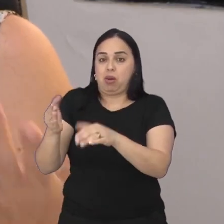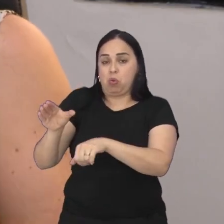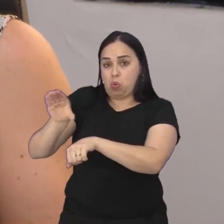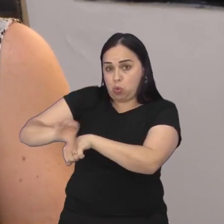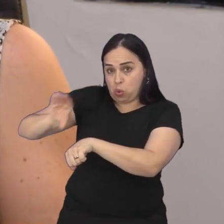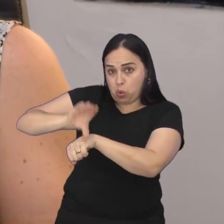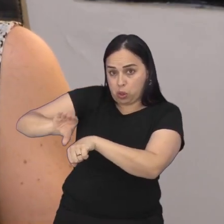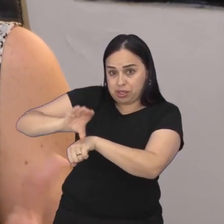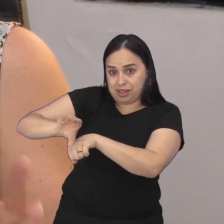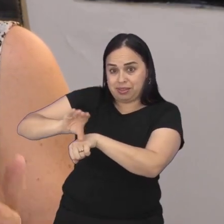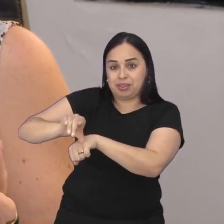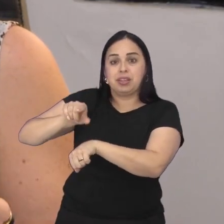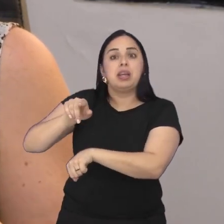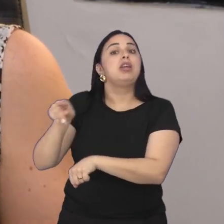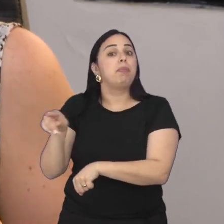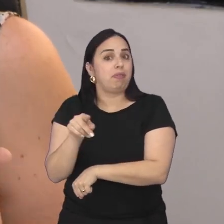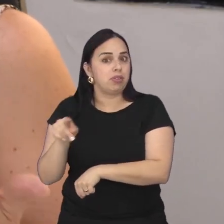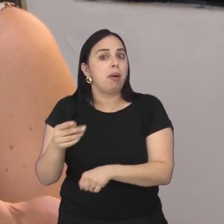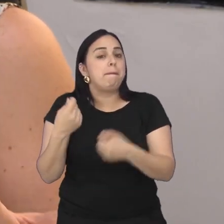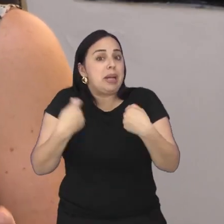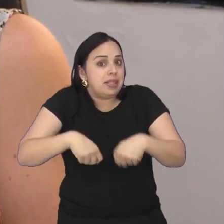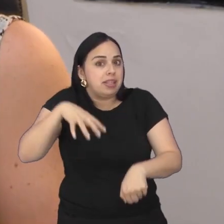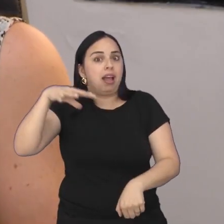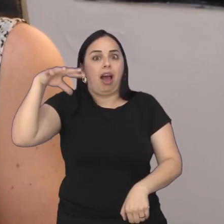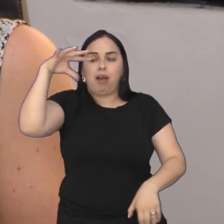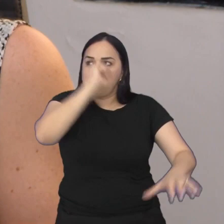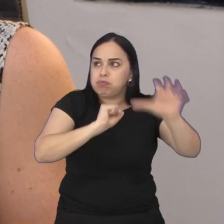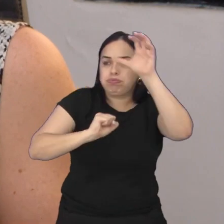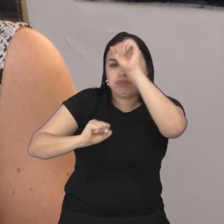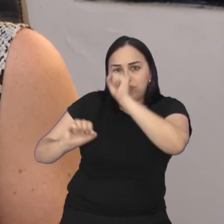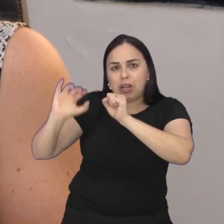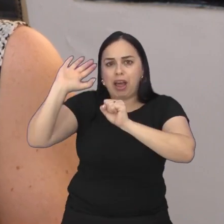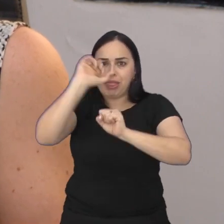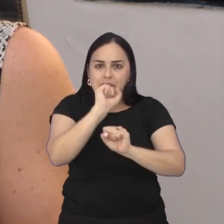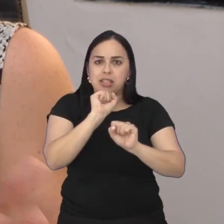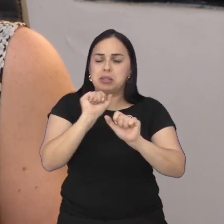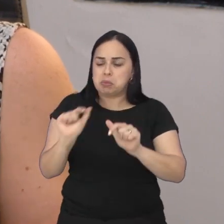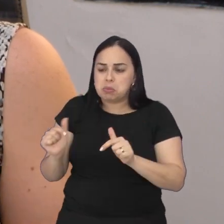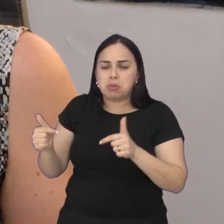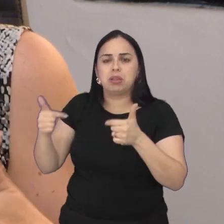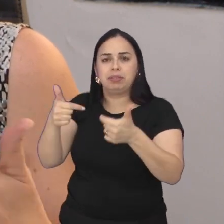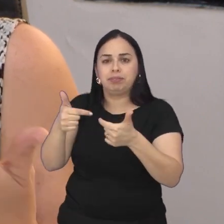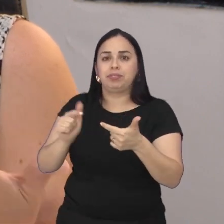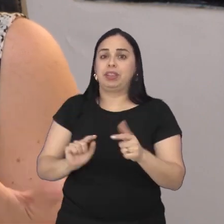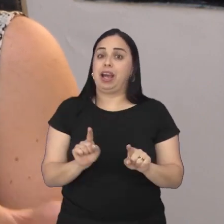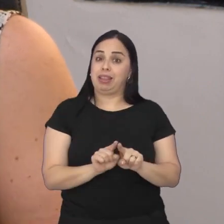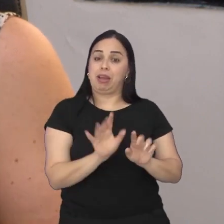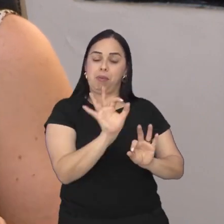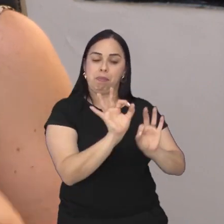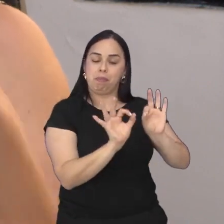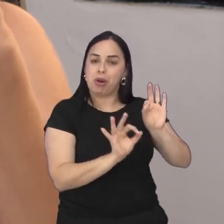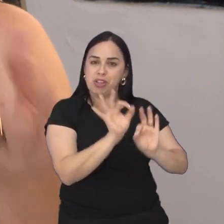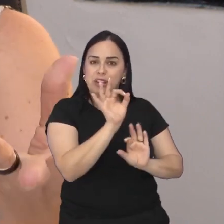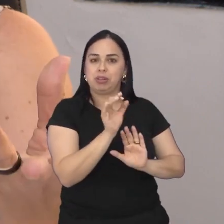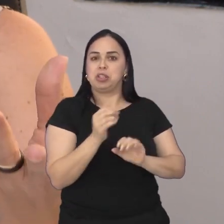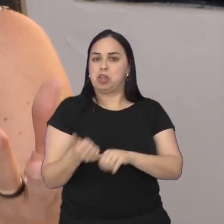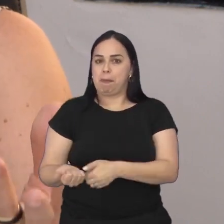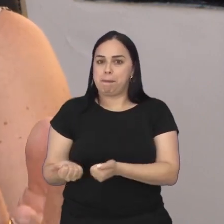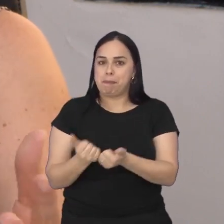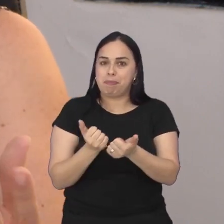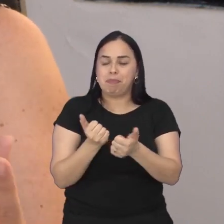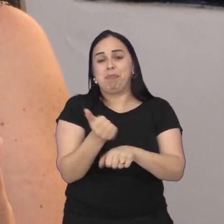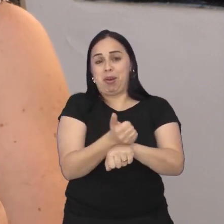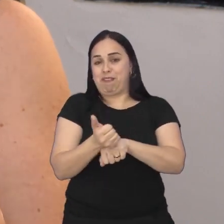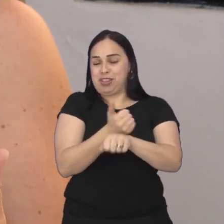Você oferece uma formação continuada, o professor também busca uma formação paralela e aí você também tem um plano de